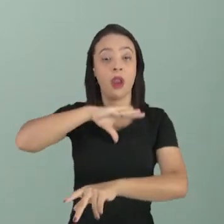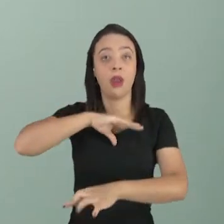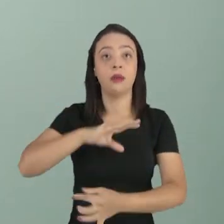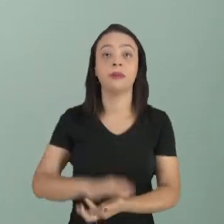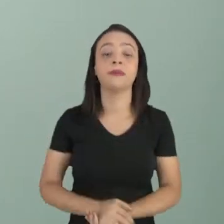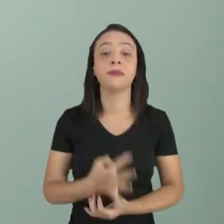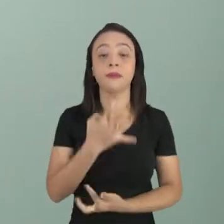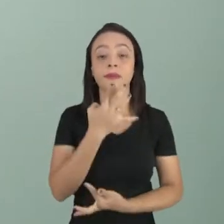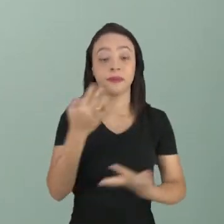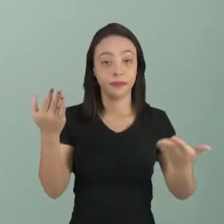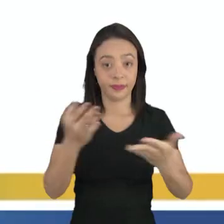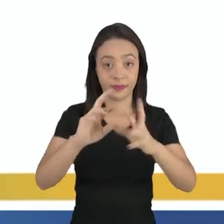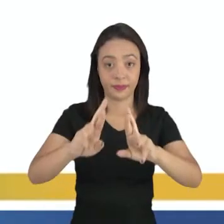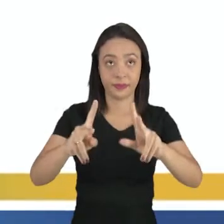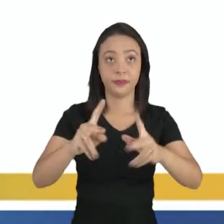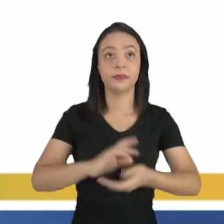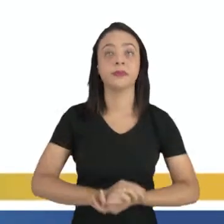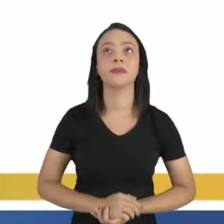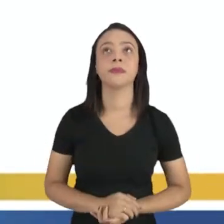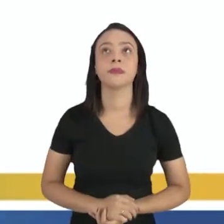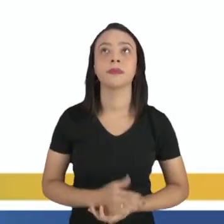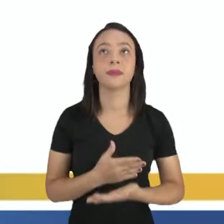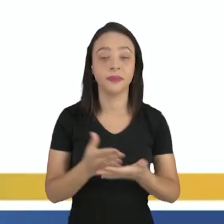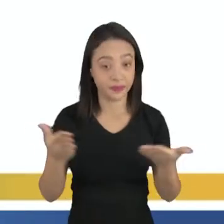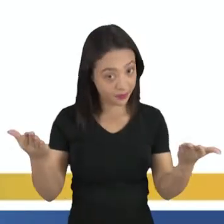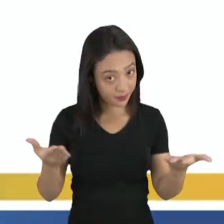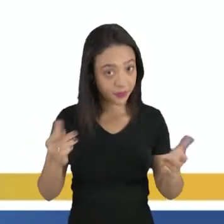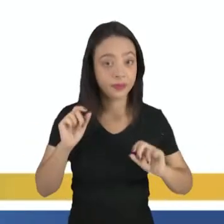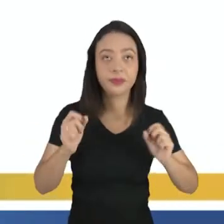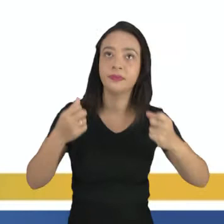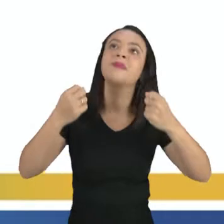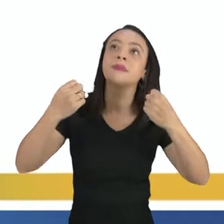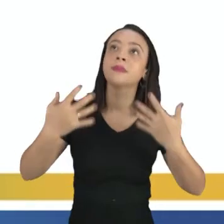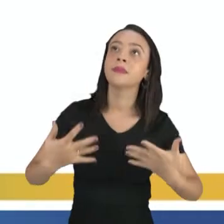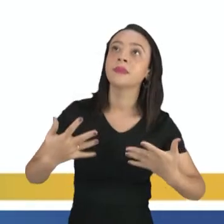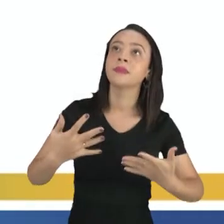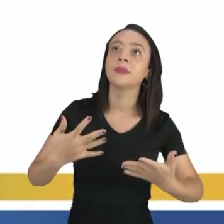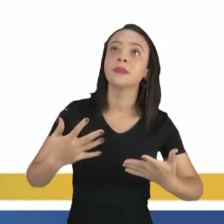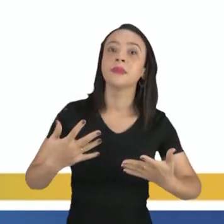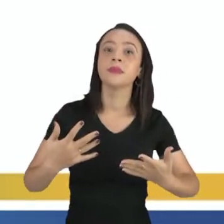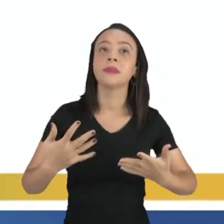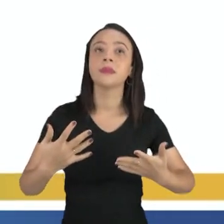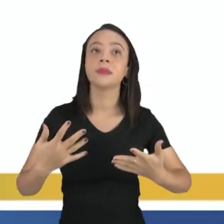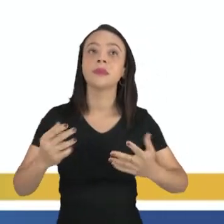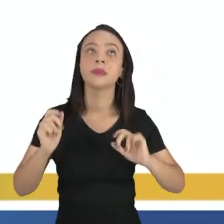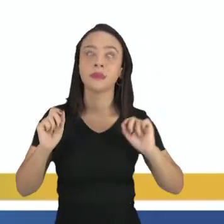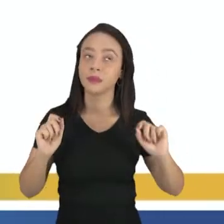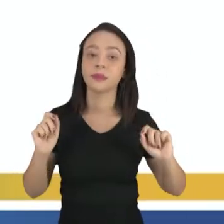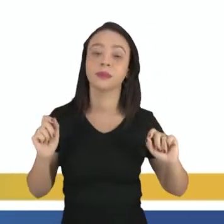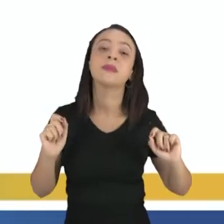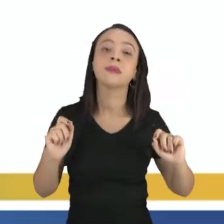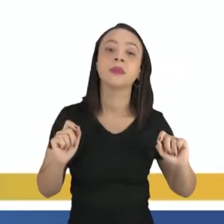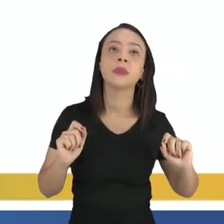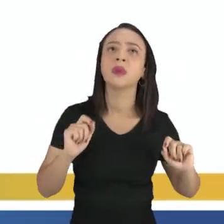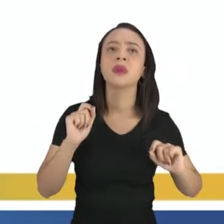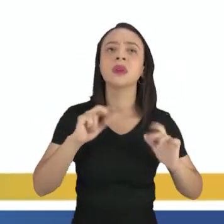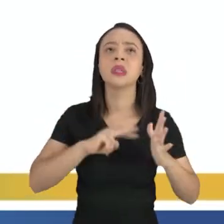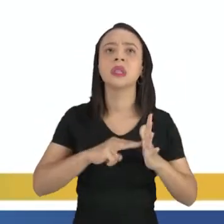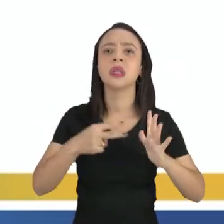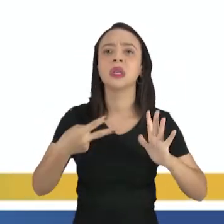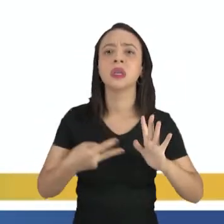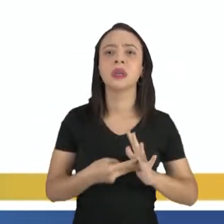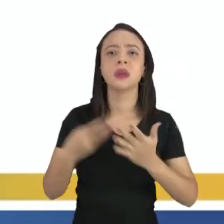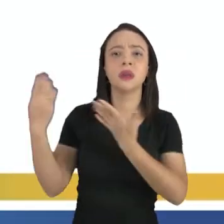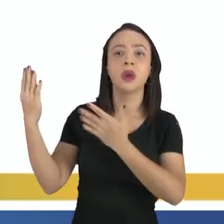dessas diferenças hoje, ok? Então, para iniciar, vamos falar sobre os countable nouns. O que são countable